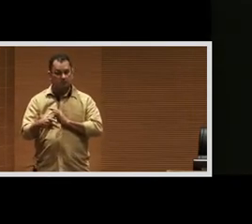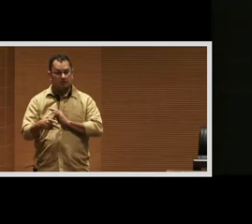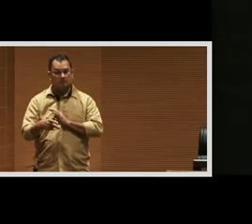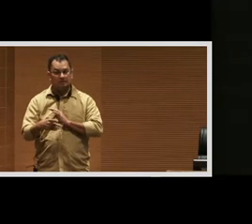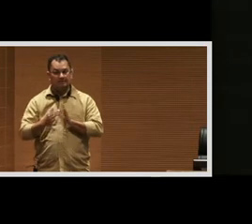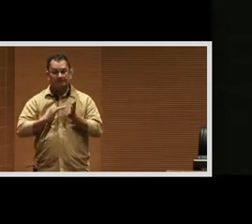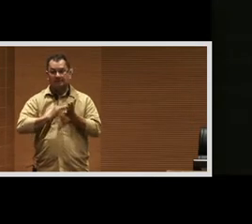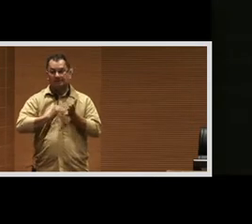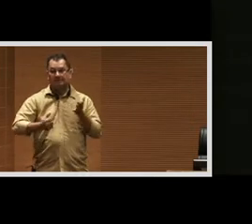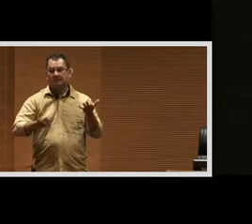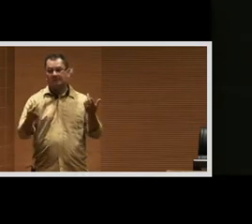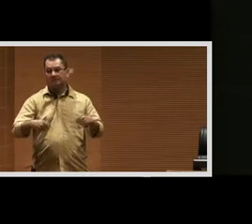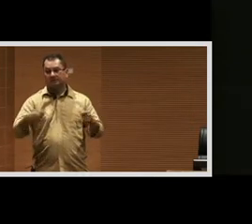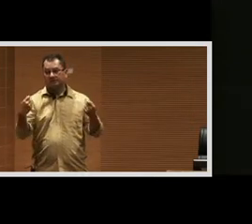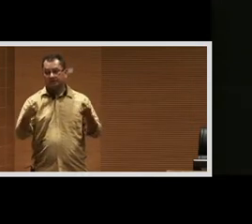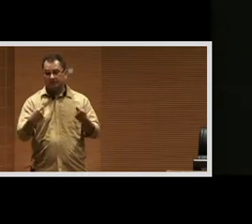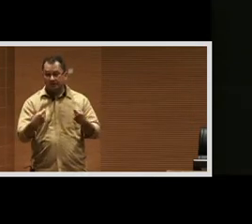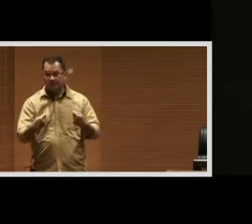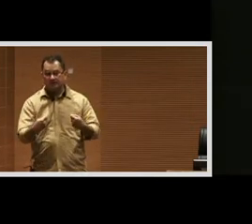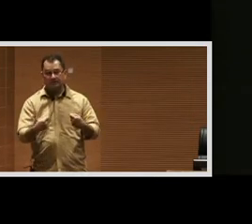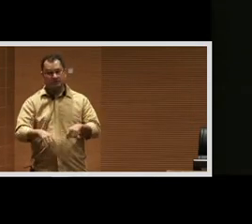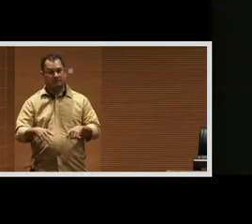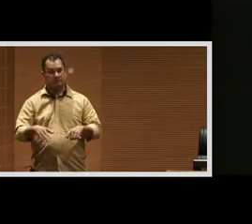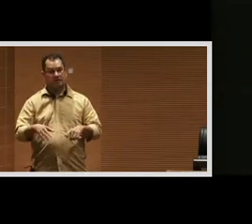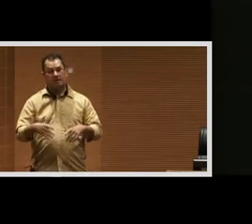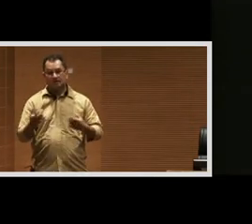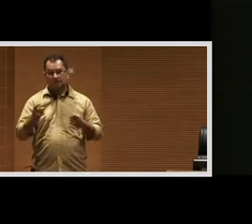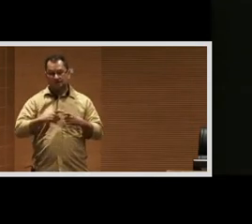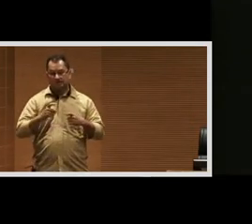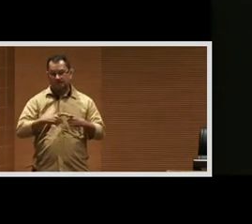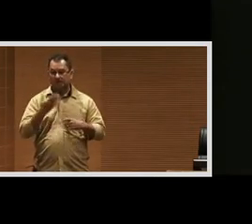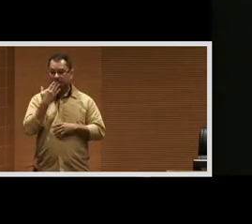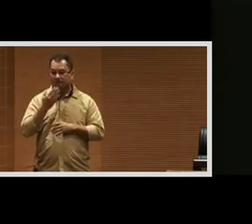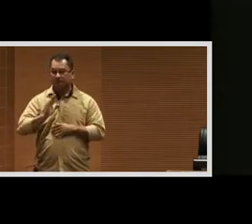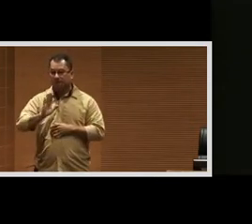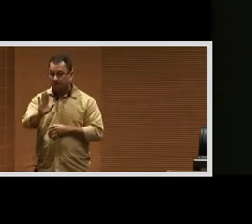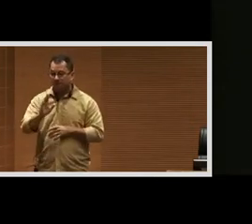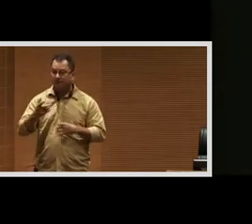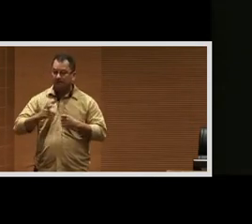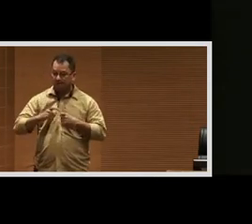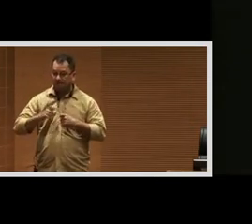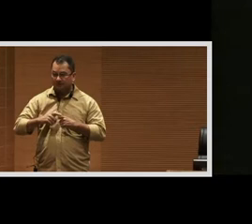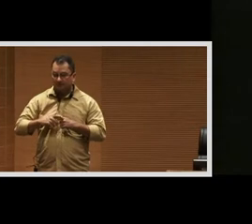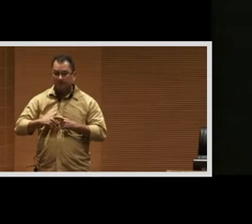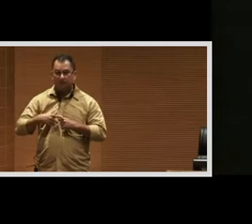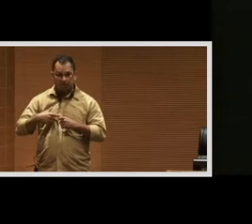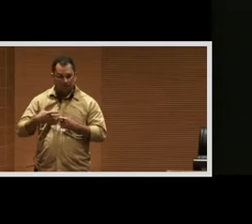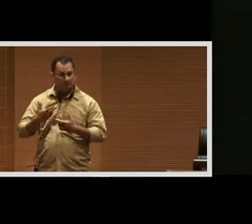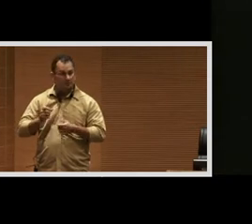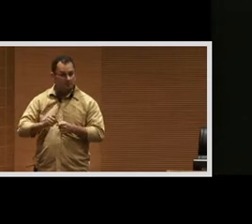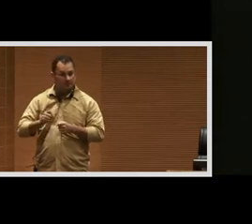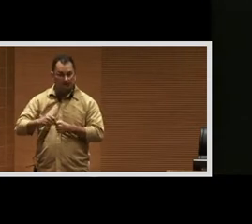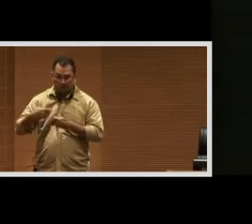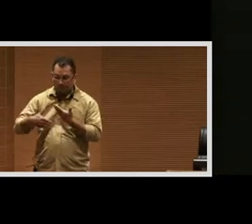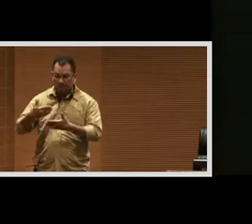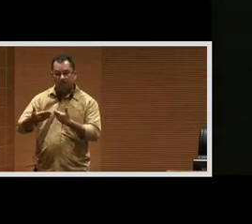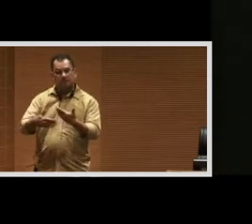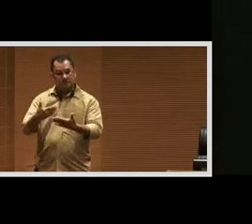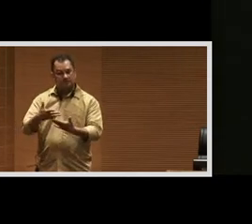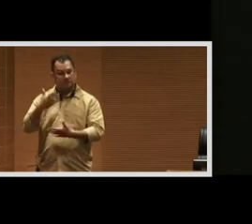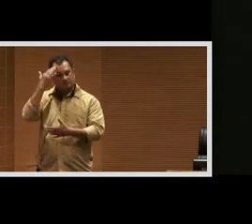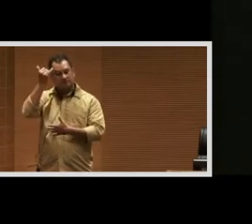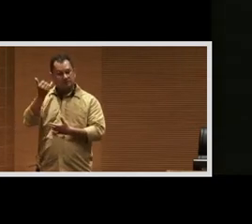desnecessidade da medicina. Né? Promessas que a medicina surge fazendo e que ela sabe que são irrealizáveis.